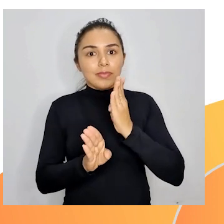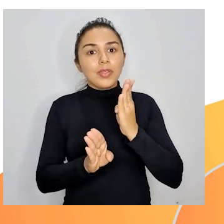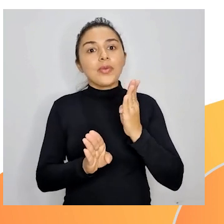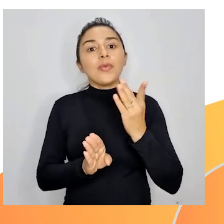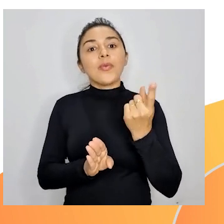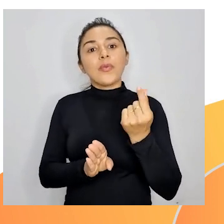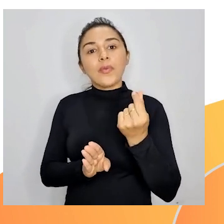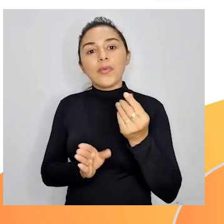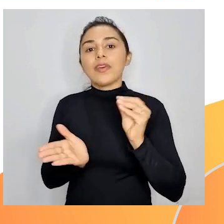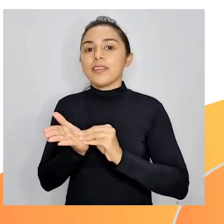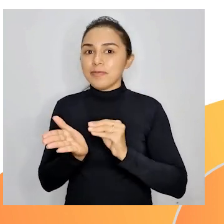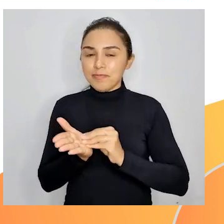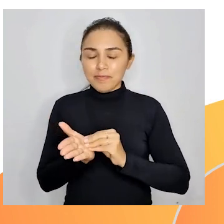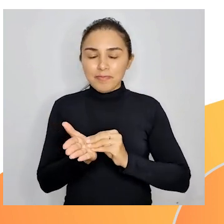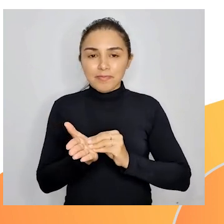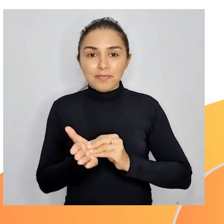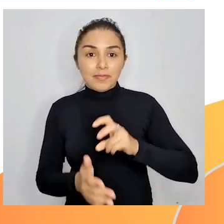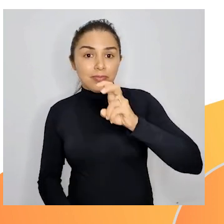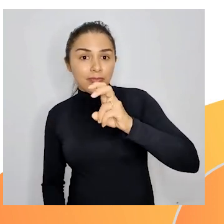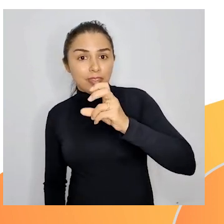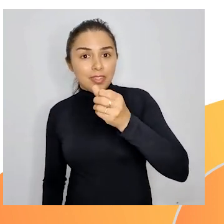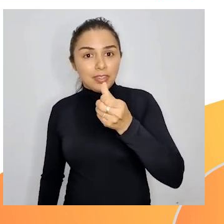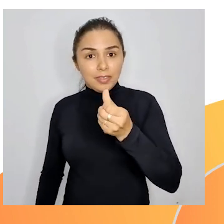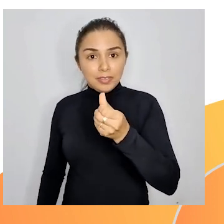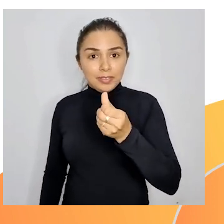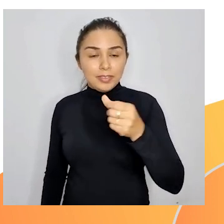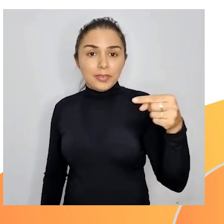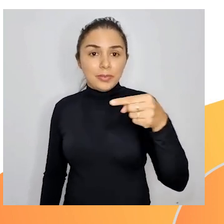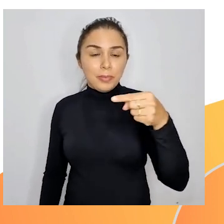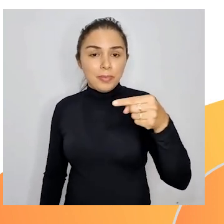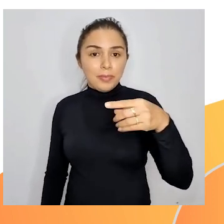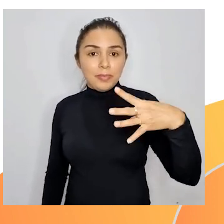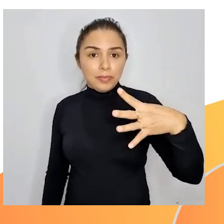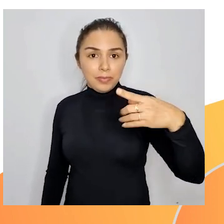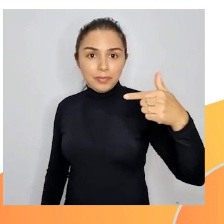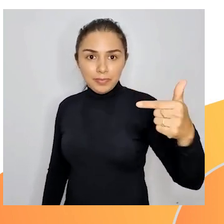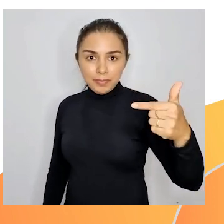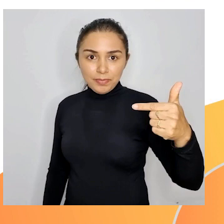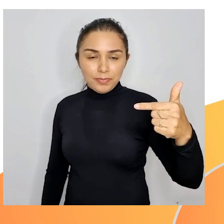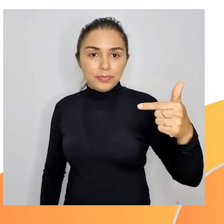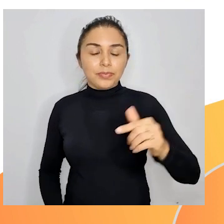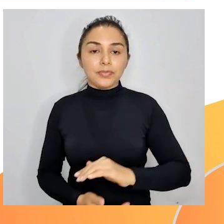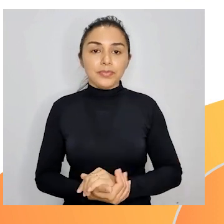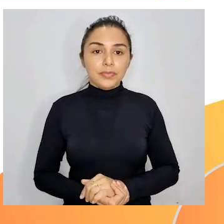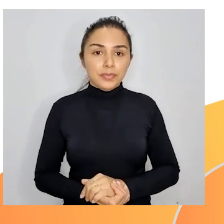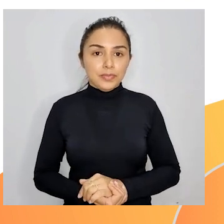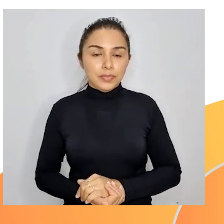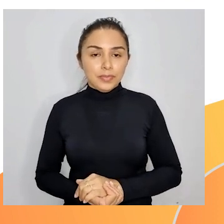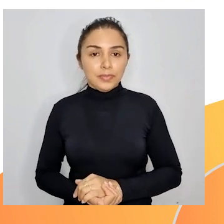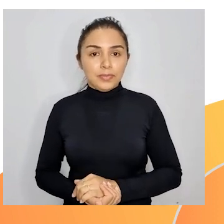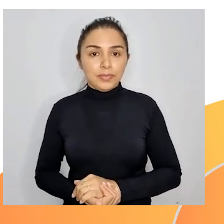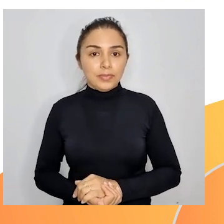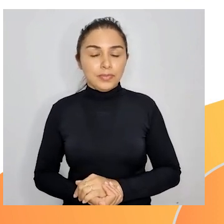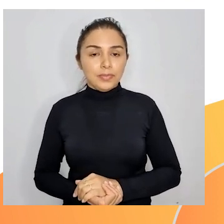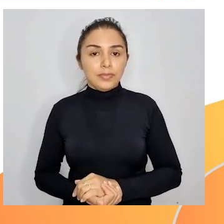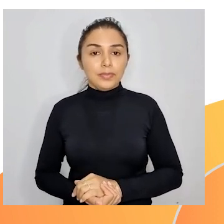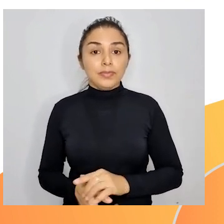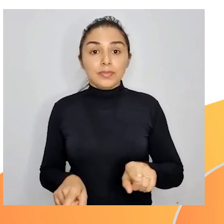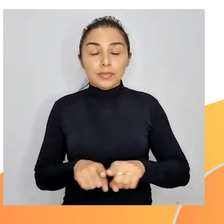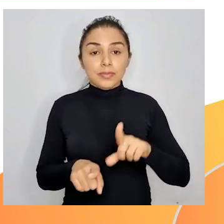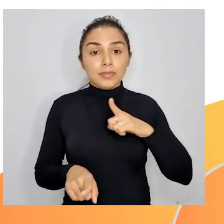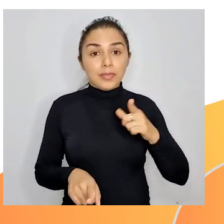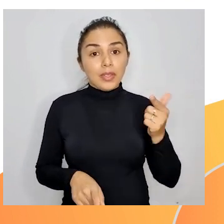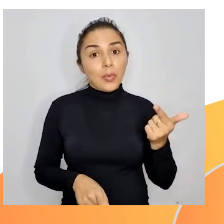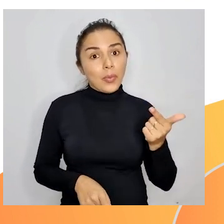para o 42 chegar até o 56. Nós temos outras ideias relacionadas